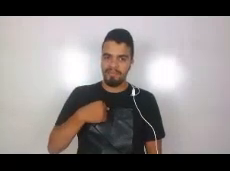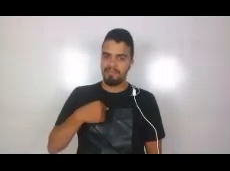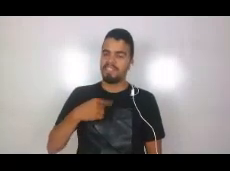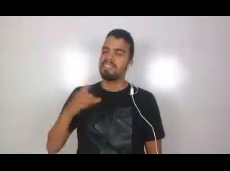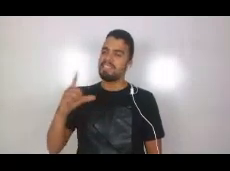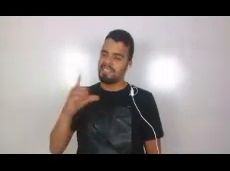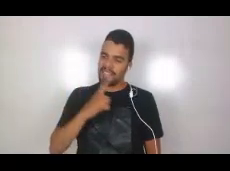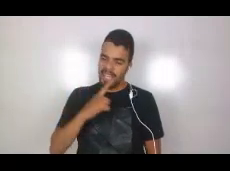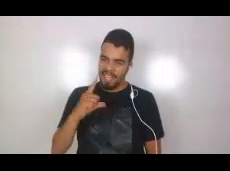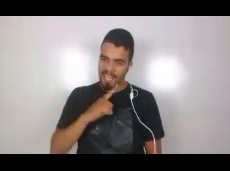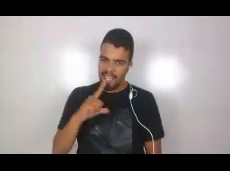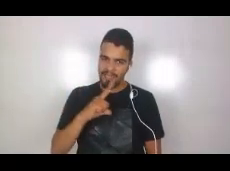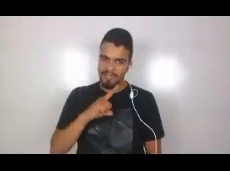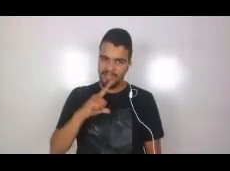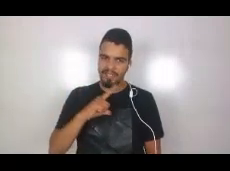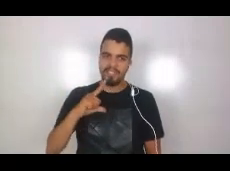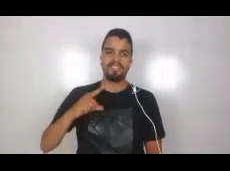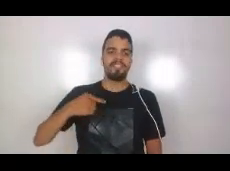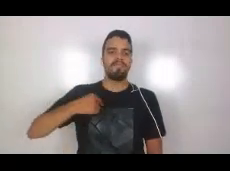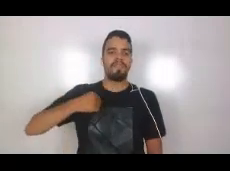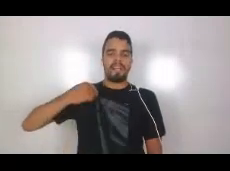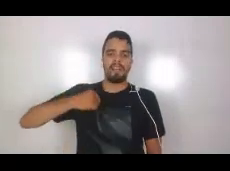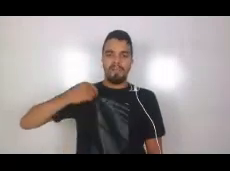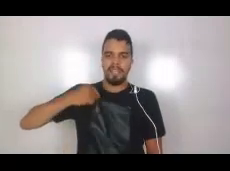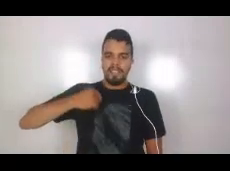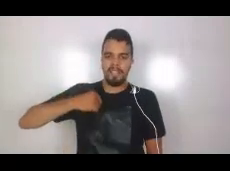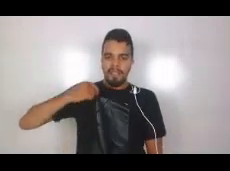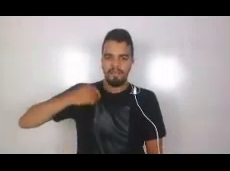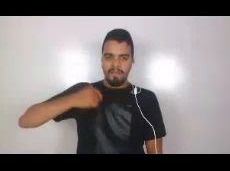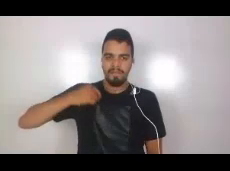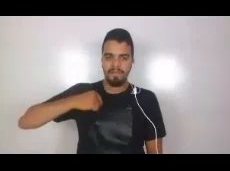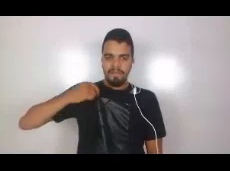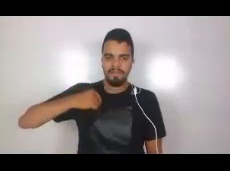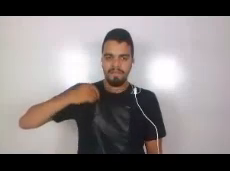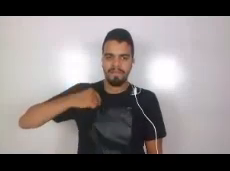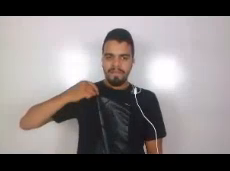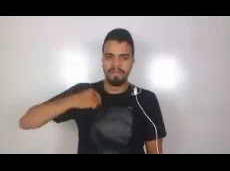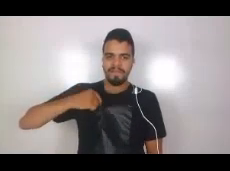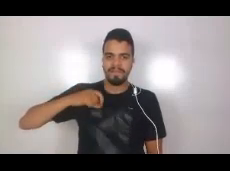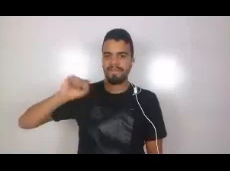eu tenho a camisa